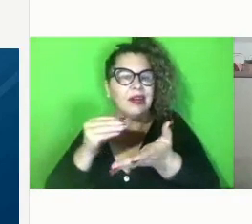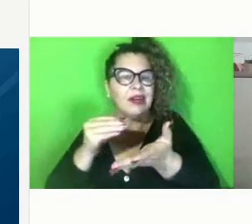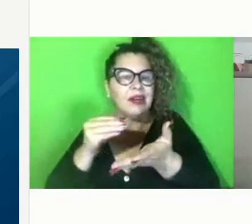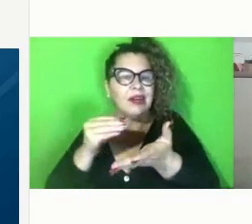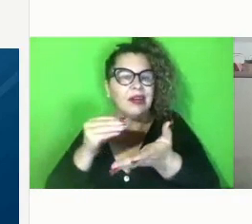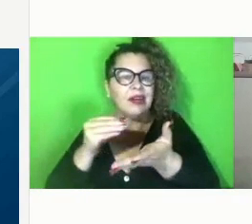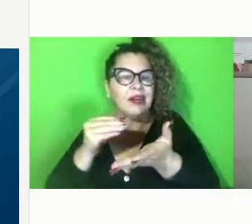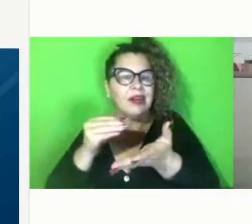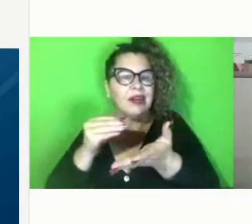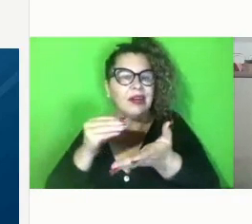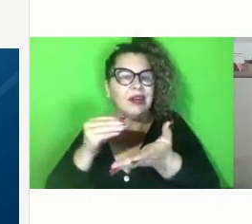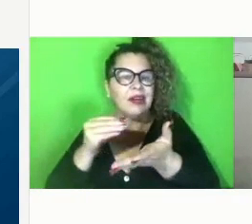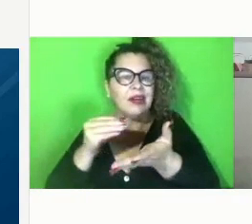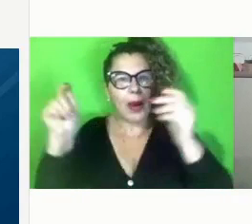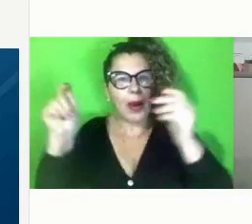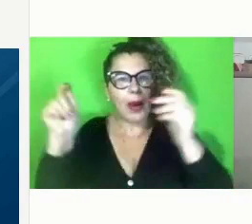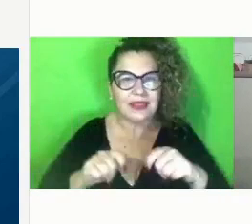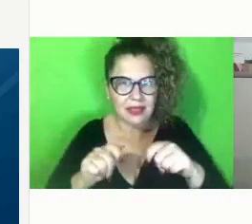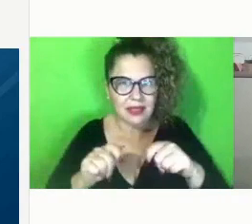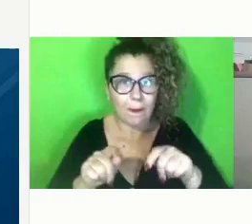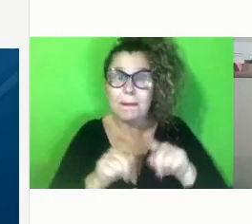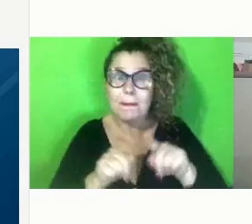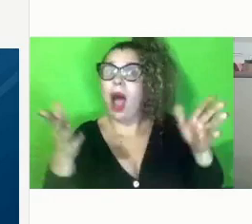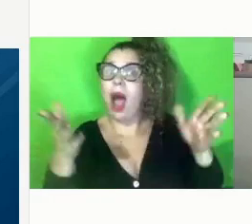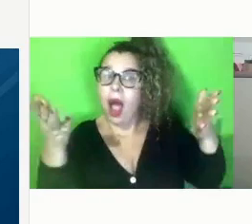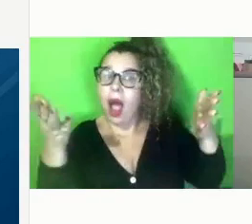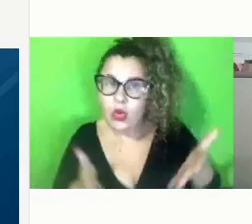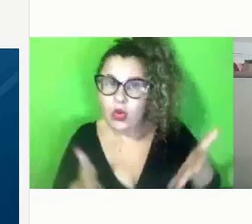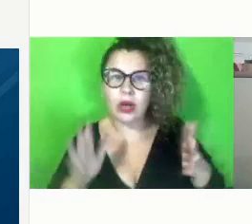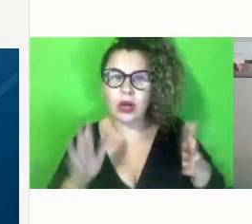está acontecendo agora, tá certo? Há